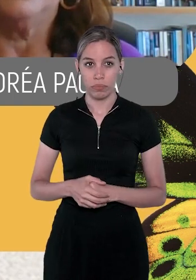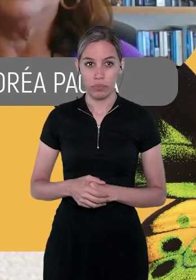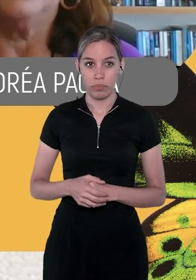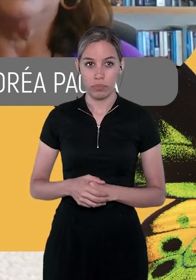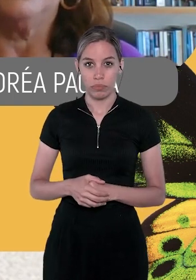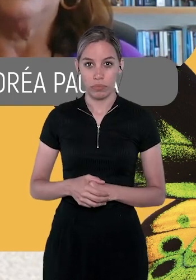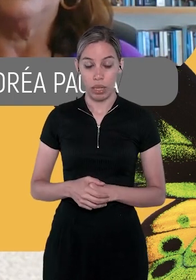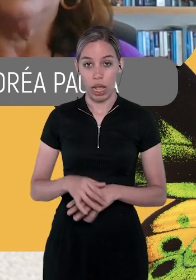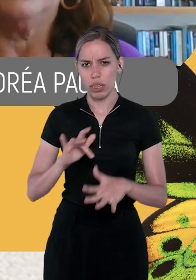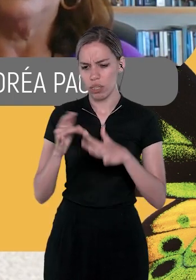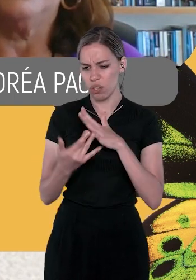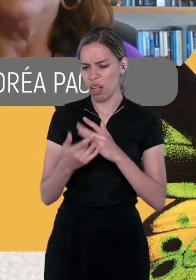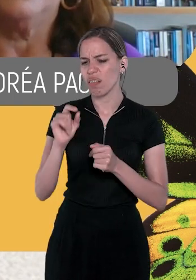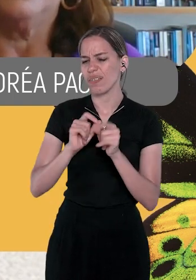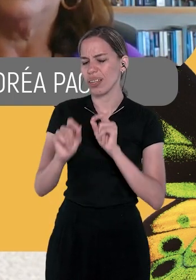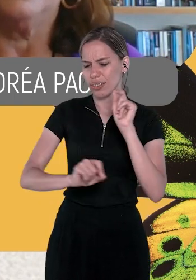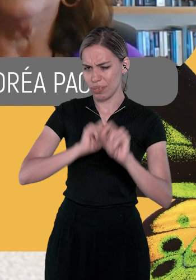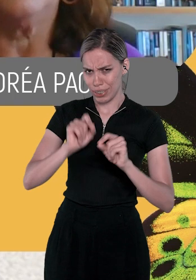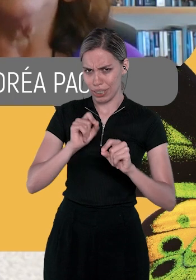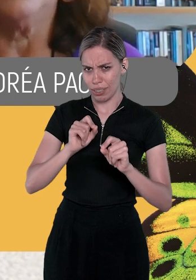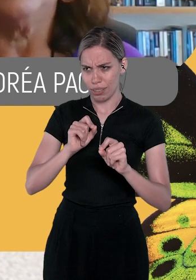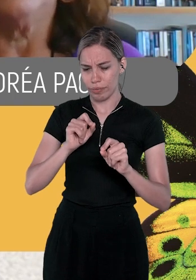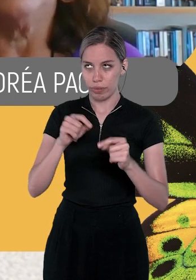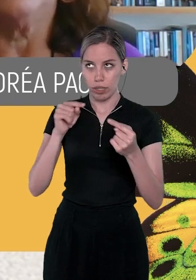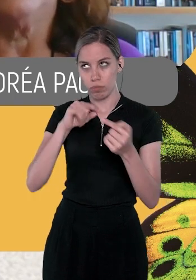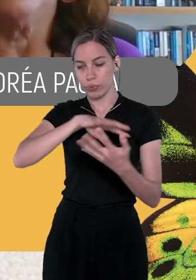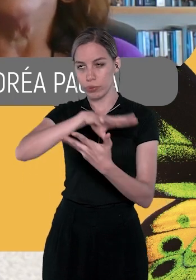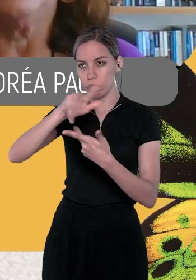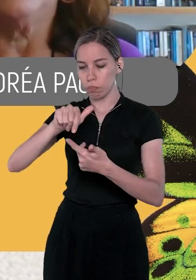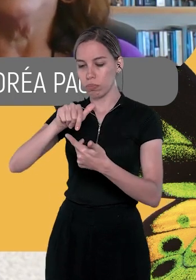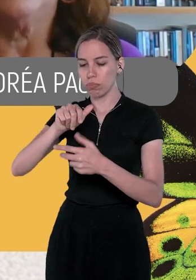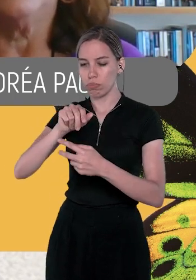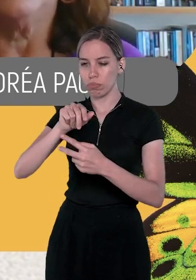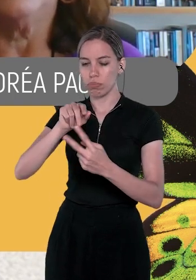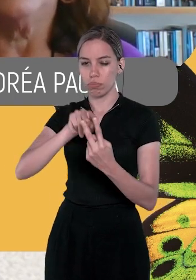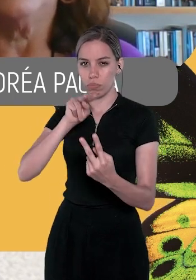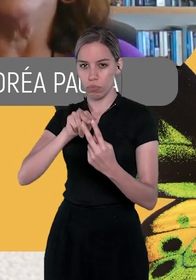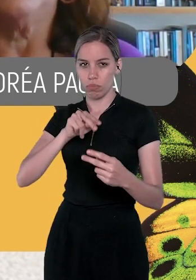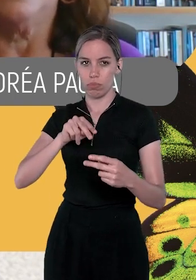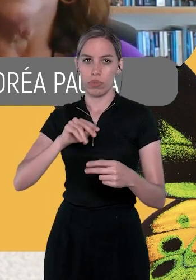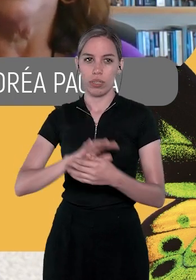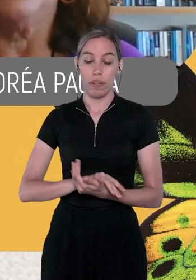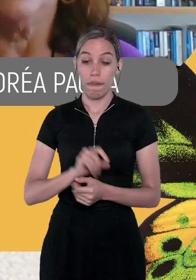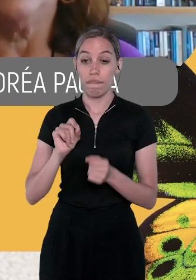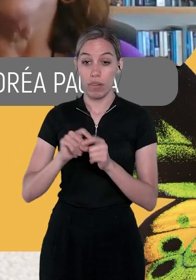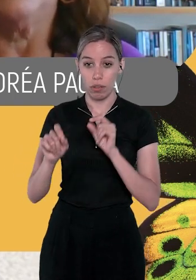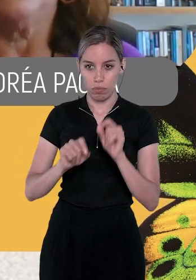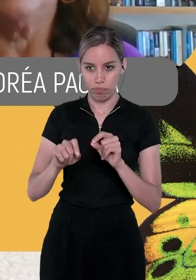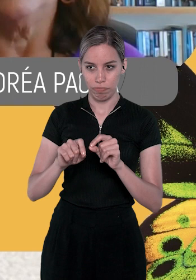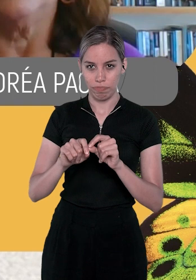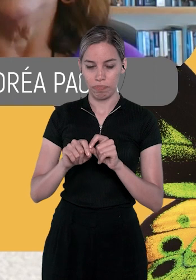O que a rede faz, o que o mundo digital faz, é captar e